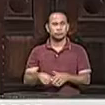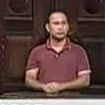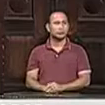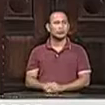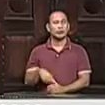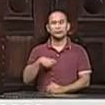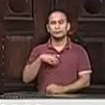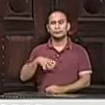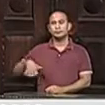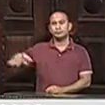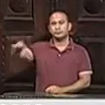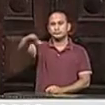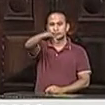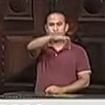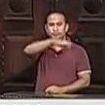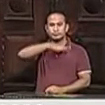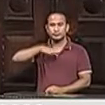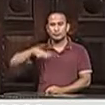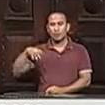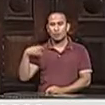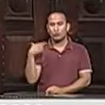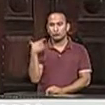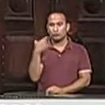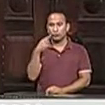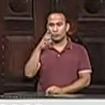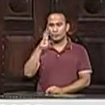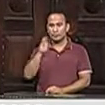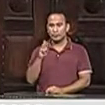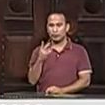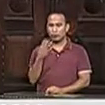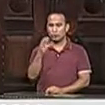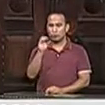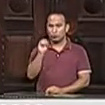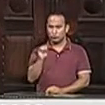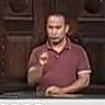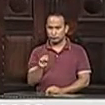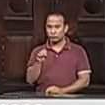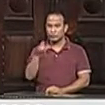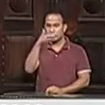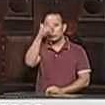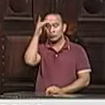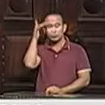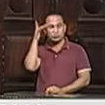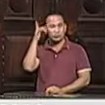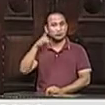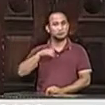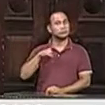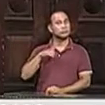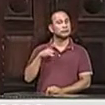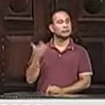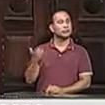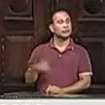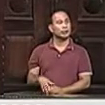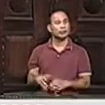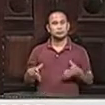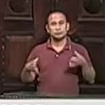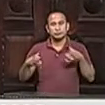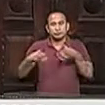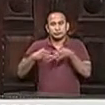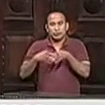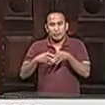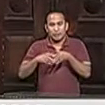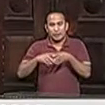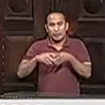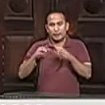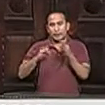uma área que abrange cerca de 2 milhões de pessoas e que tem matriculados em